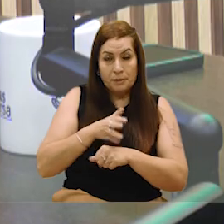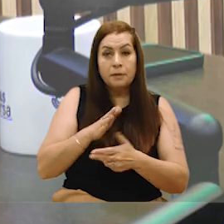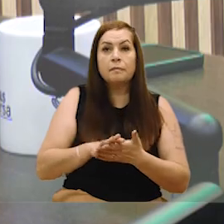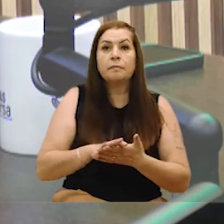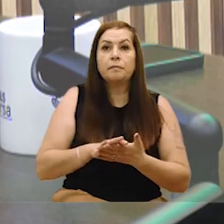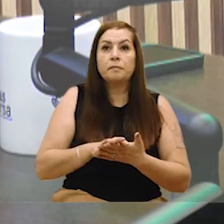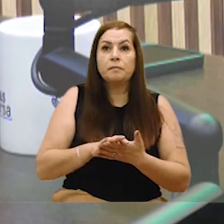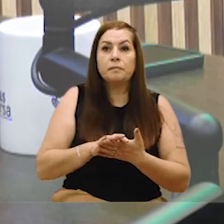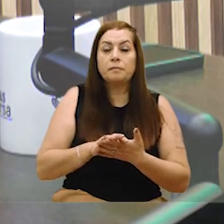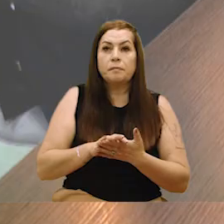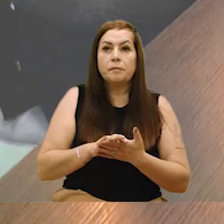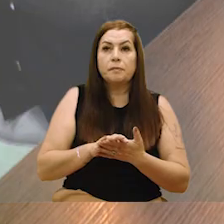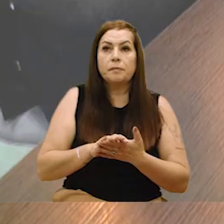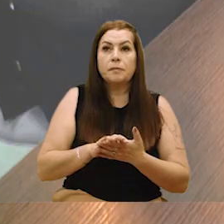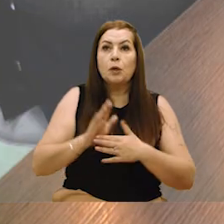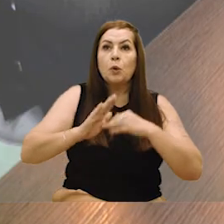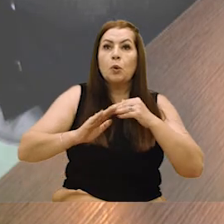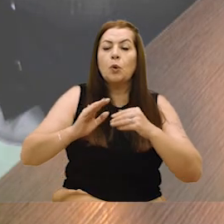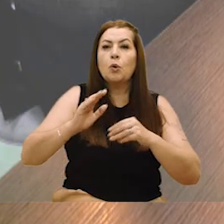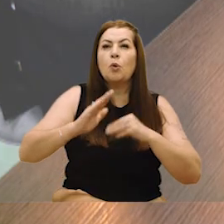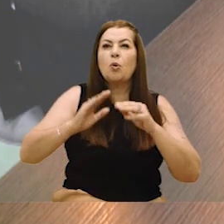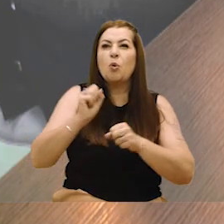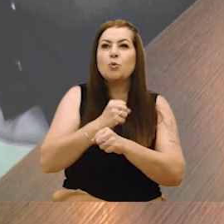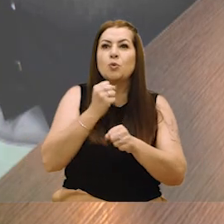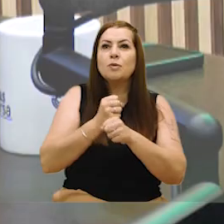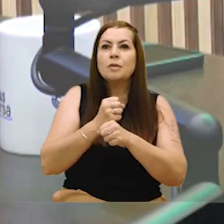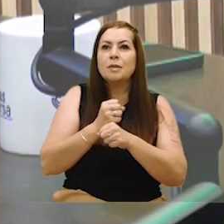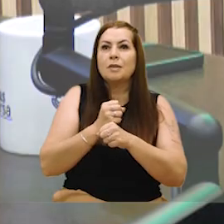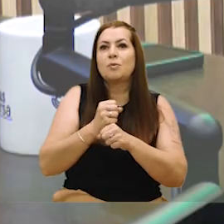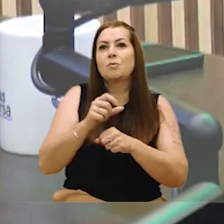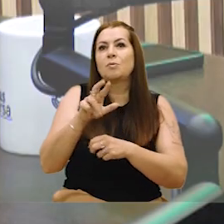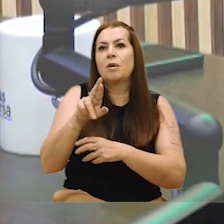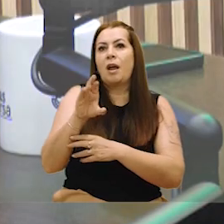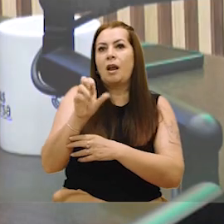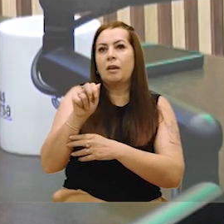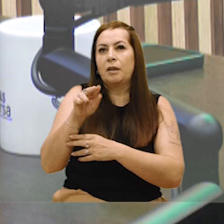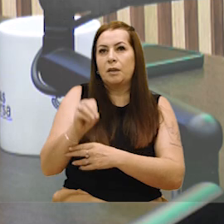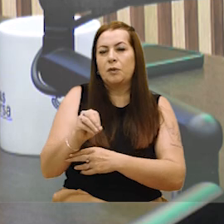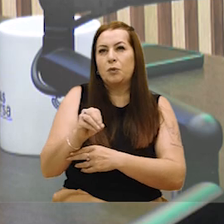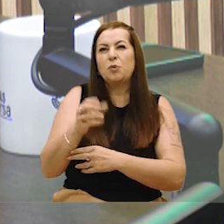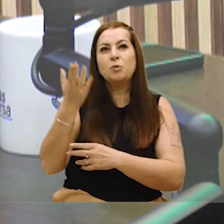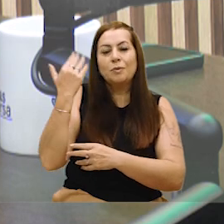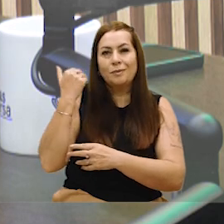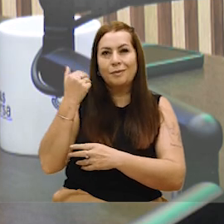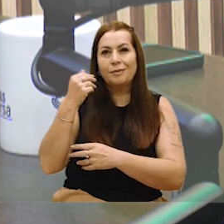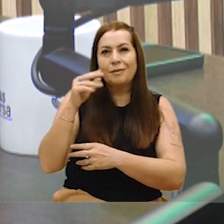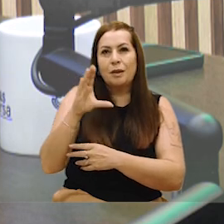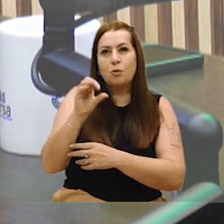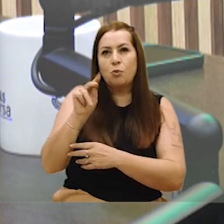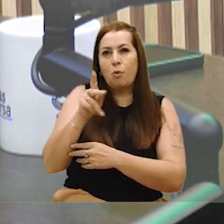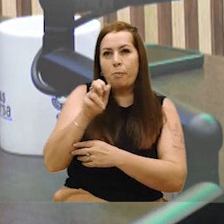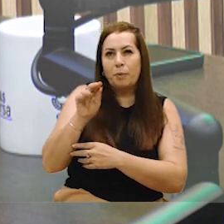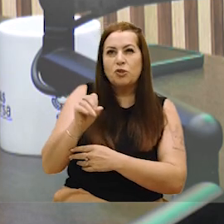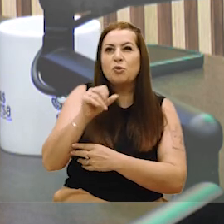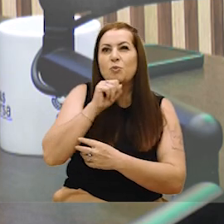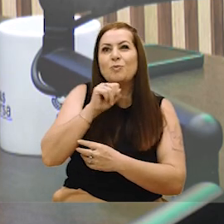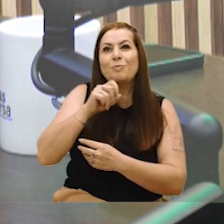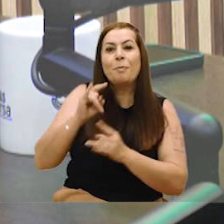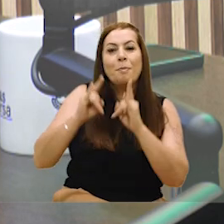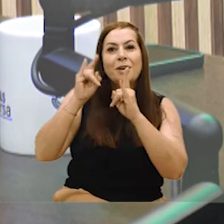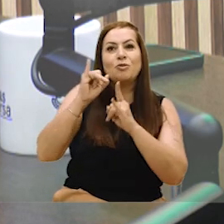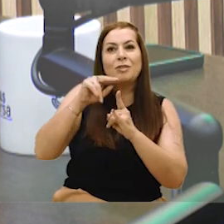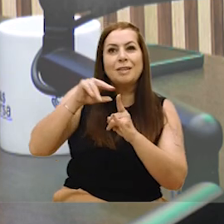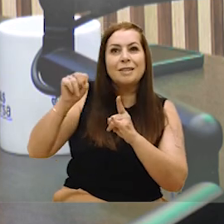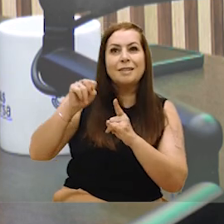participação na construção do Recanto da Compaixão Frei Salvador. Ali no antigo prédio do INSS, ali na Pinheiro Machado, liderado pelo